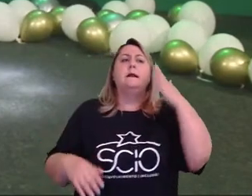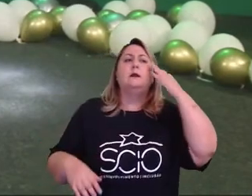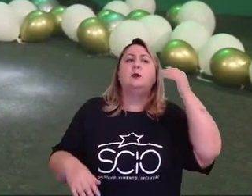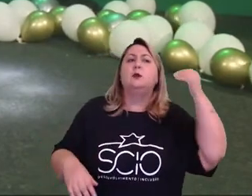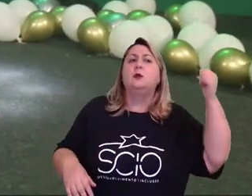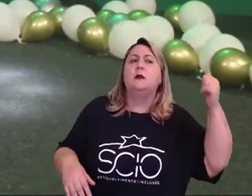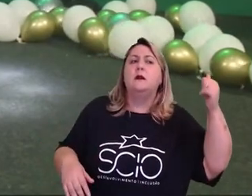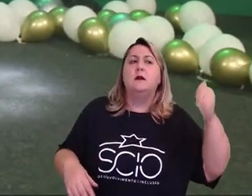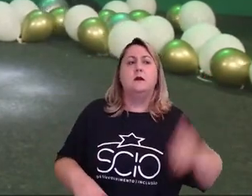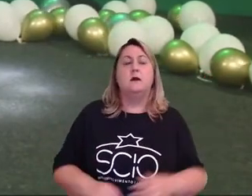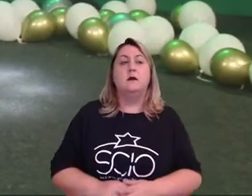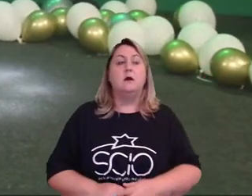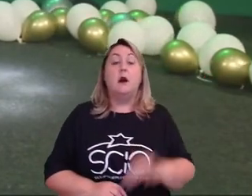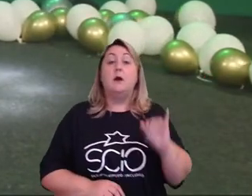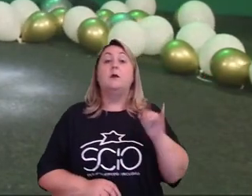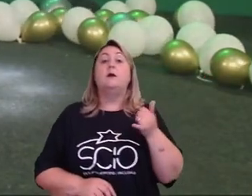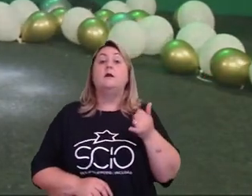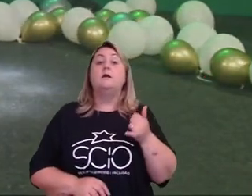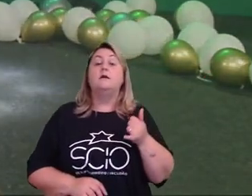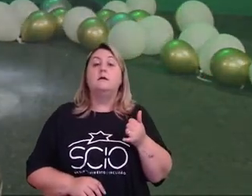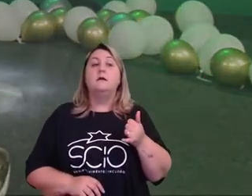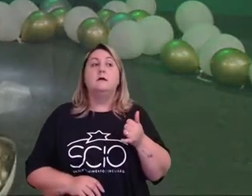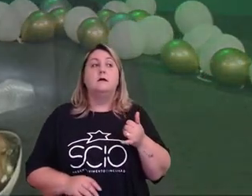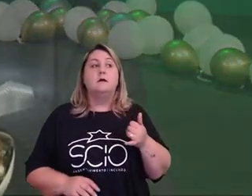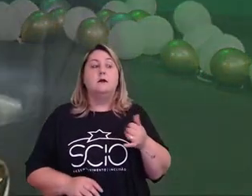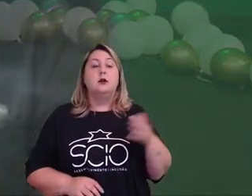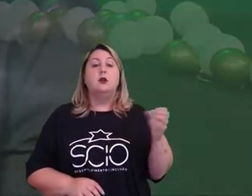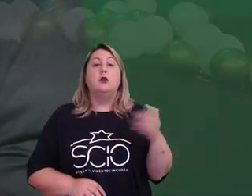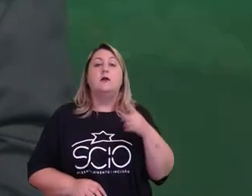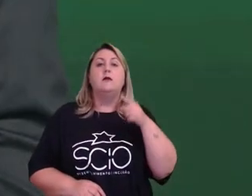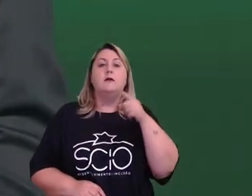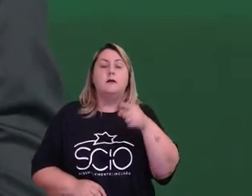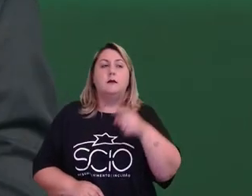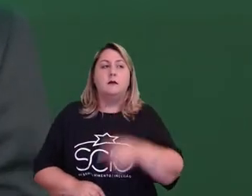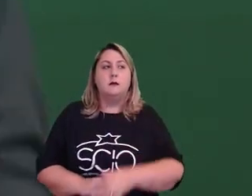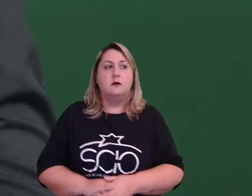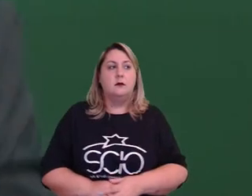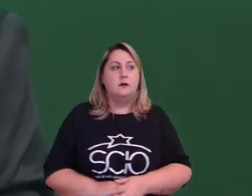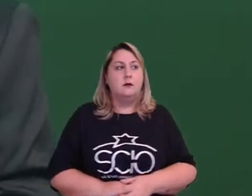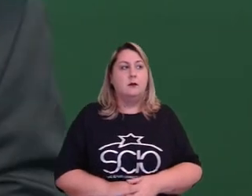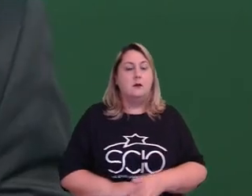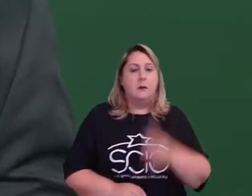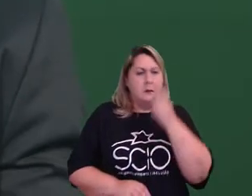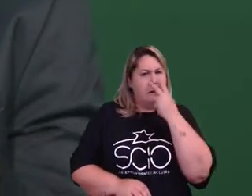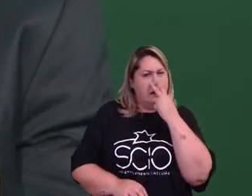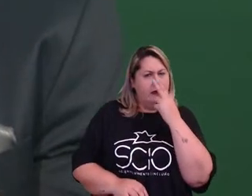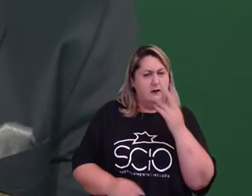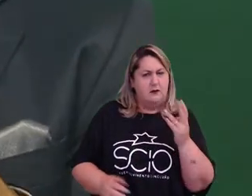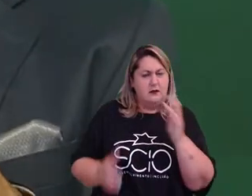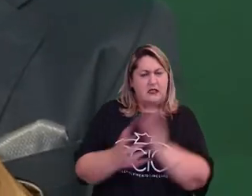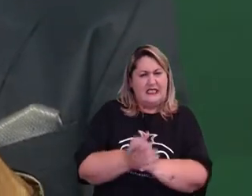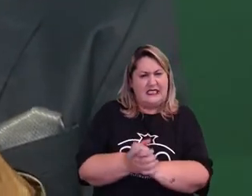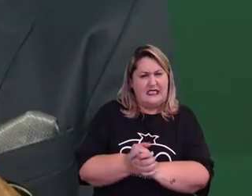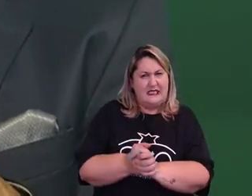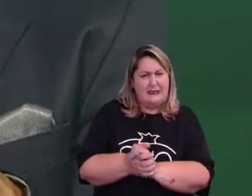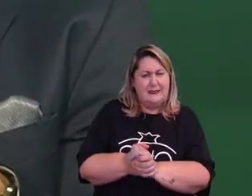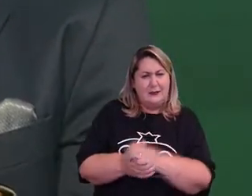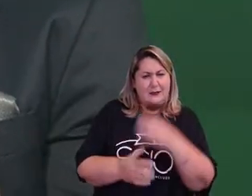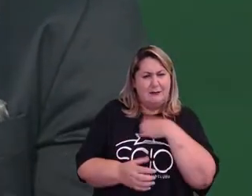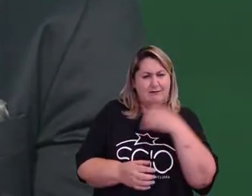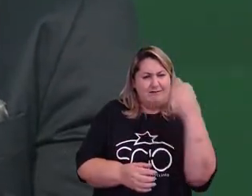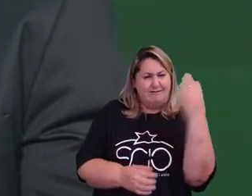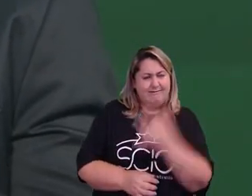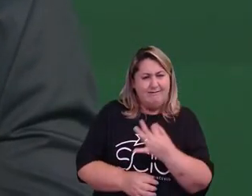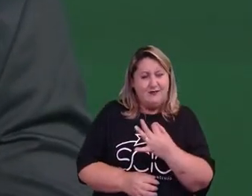E eu vou aproveitar esse ritmo desse novo você. Que música, parece que casou, né? Na hora certa, do jeito